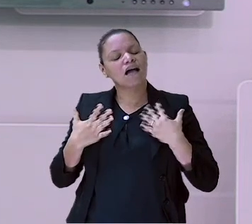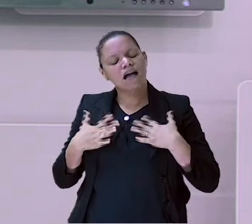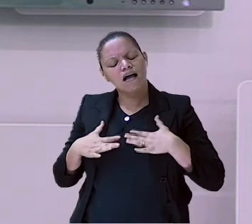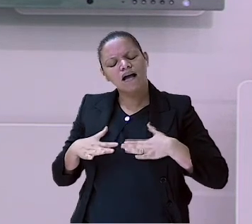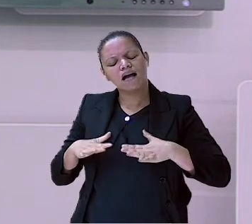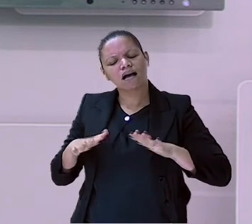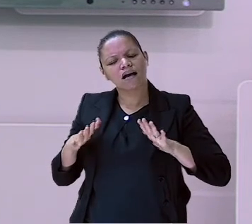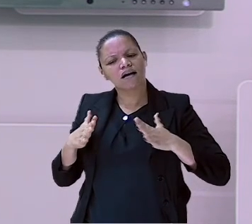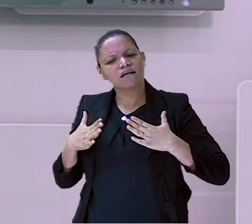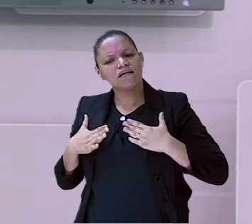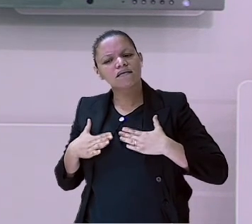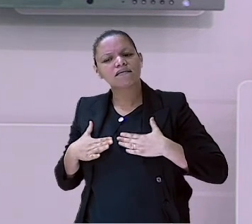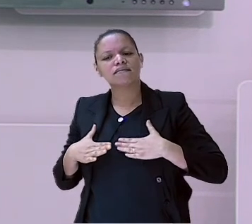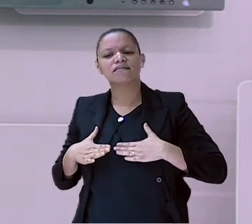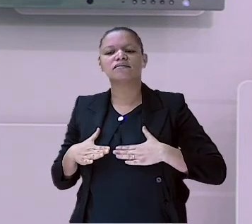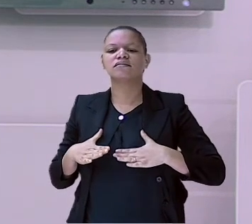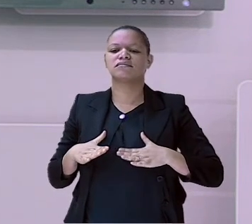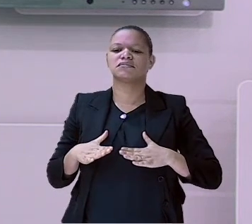né, tranquilo.